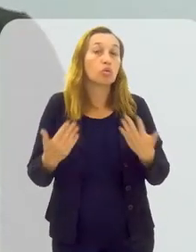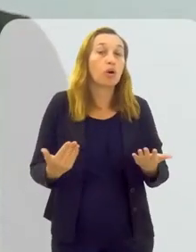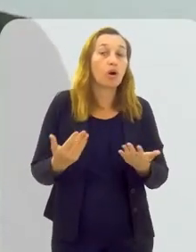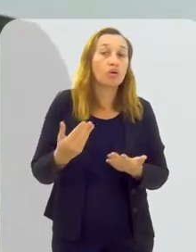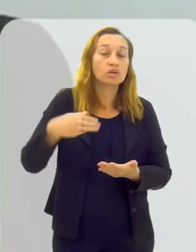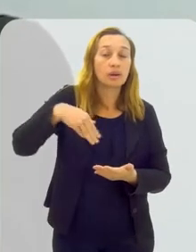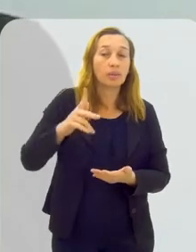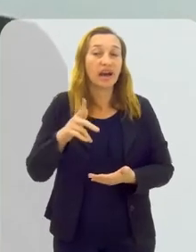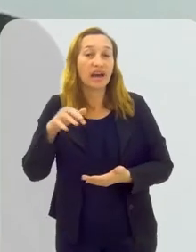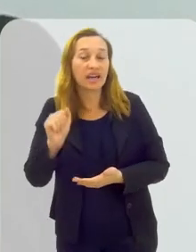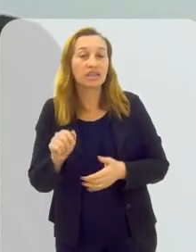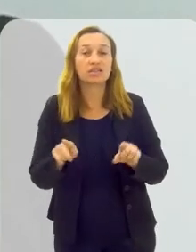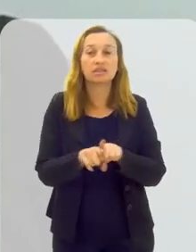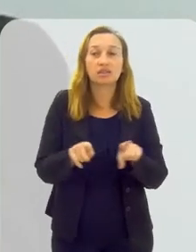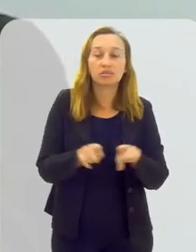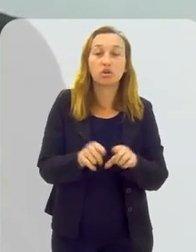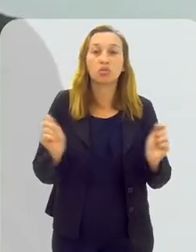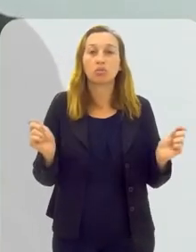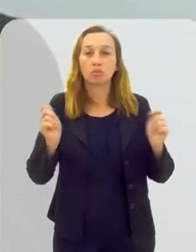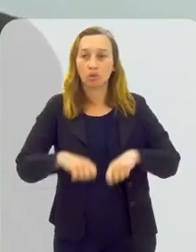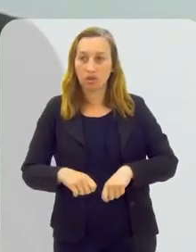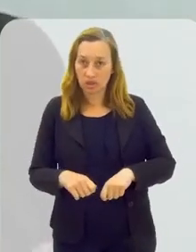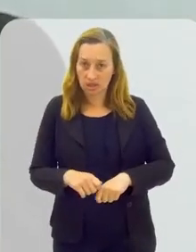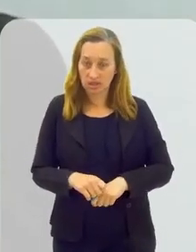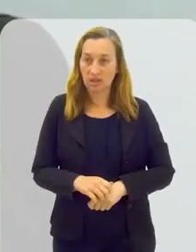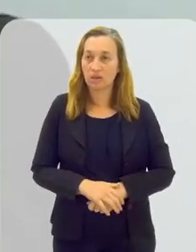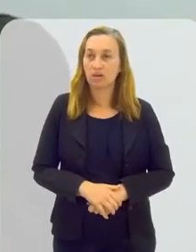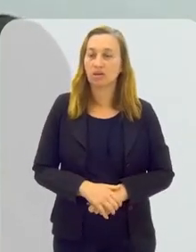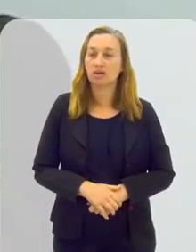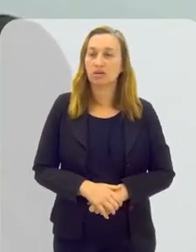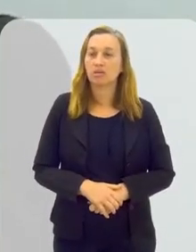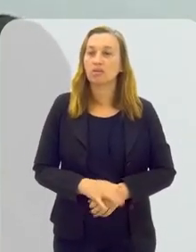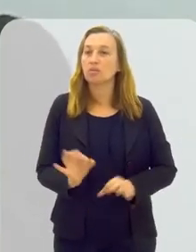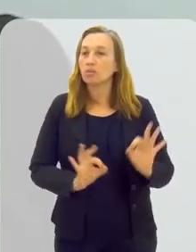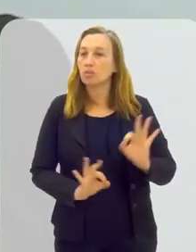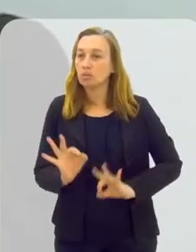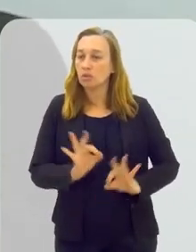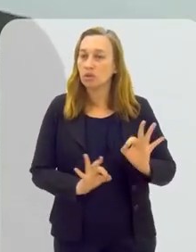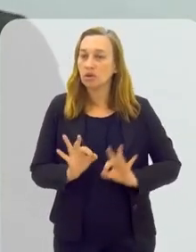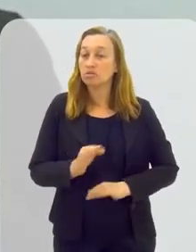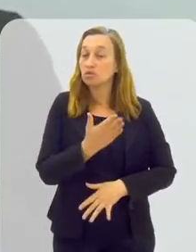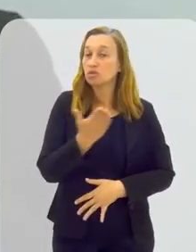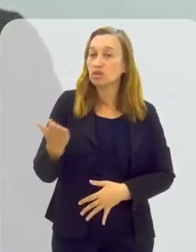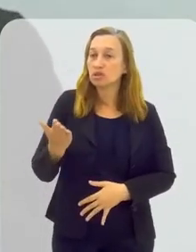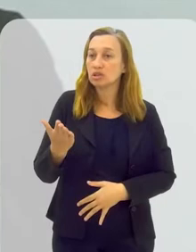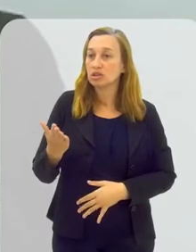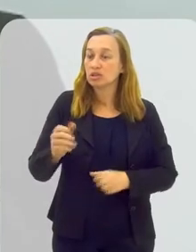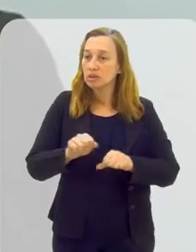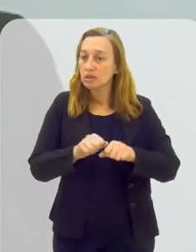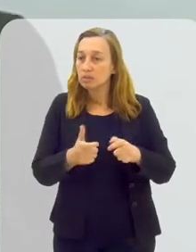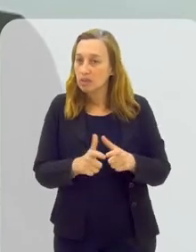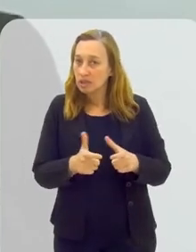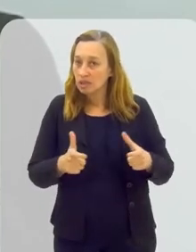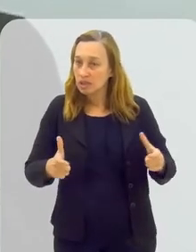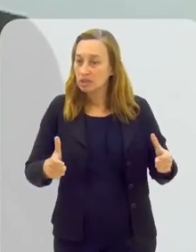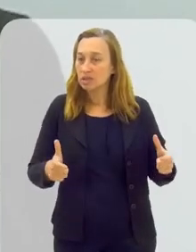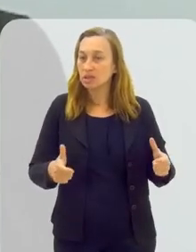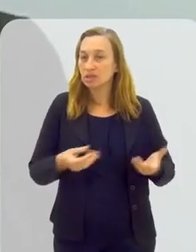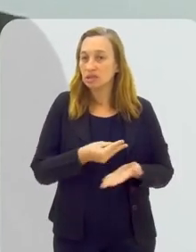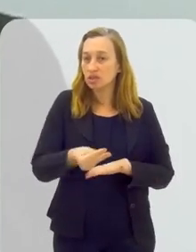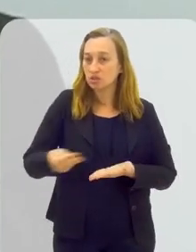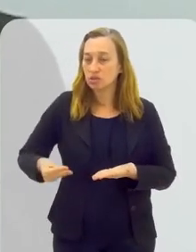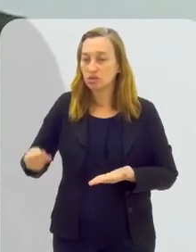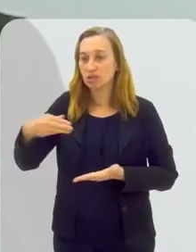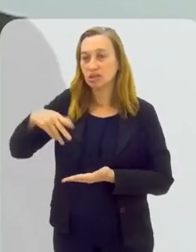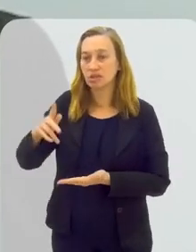a questão do custo Qual é o custo de uma máquina dessa e qual também o potencial e a planejamento aí de vocês